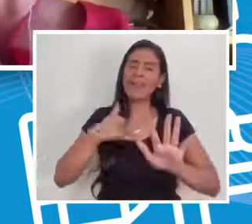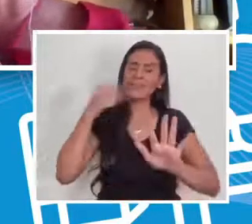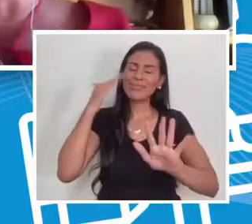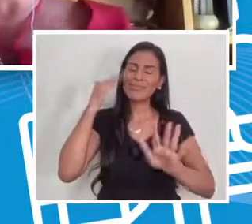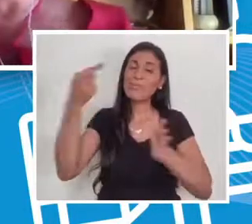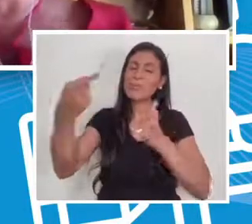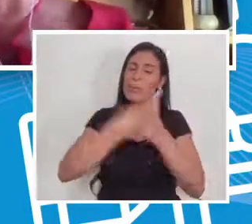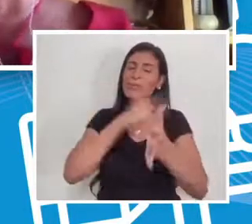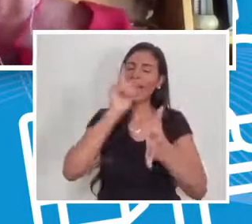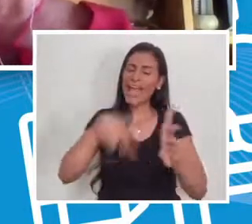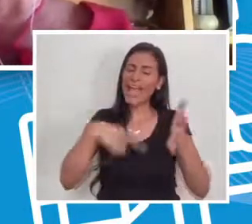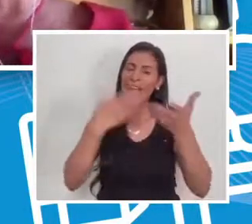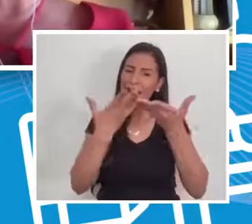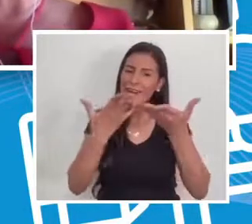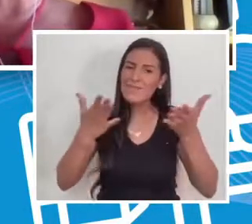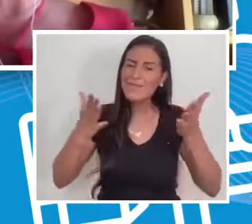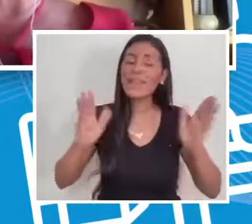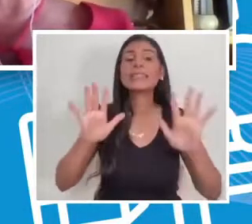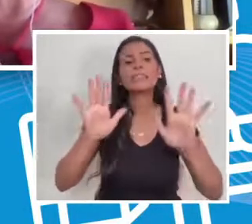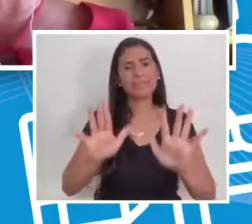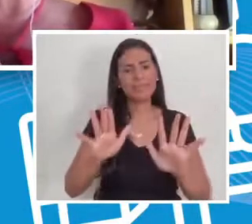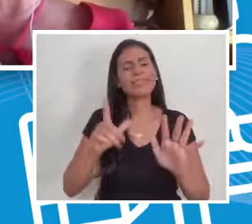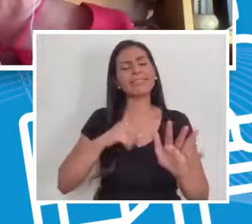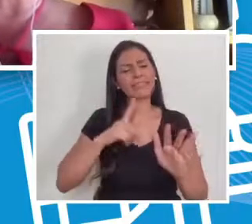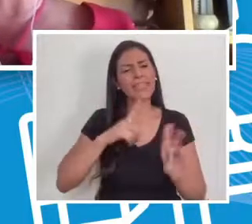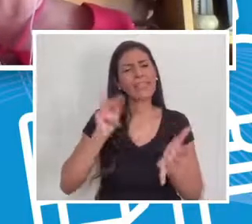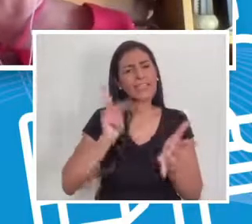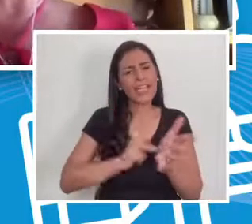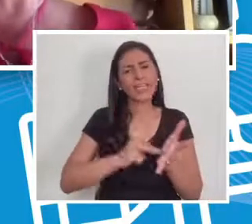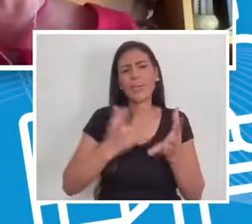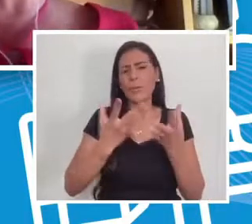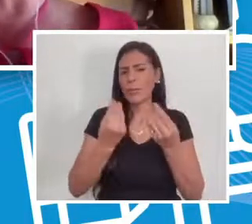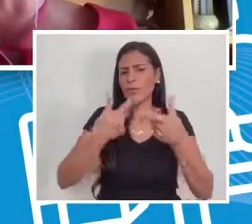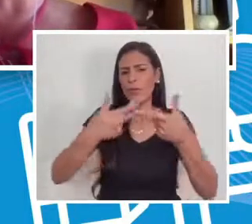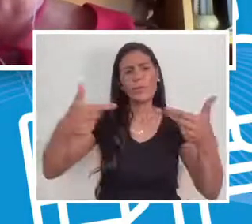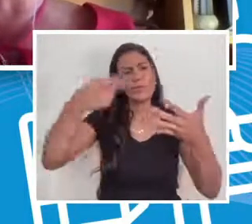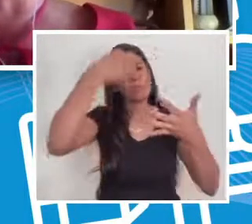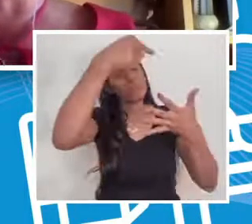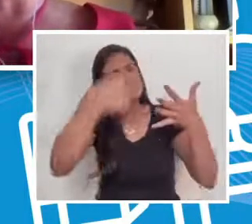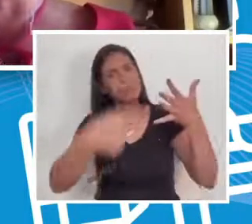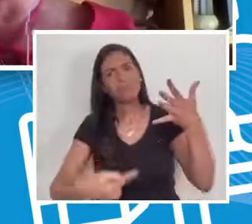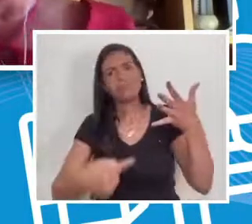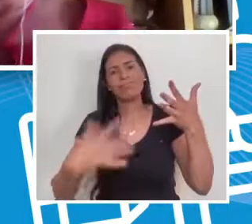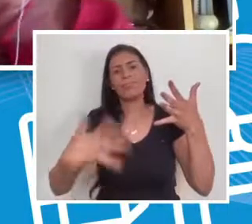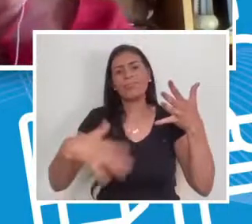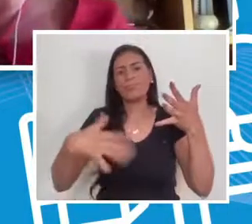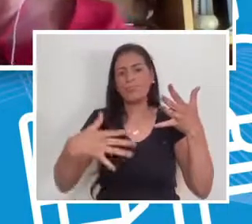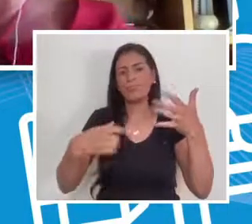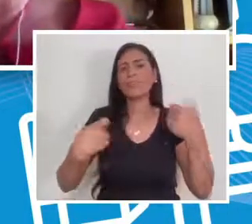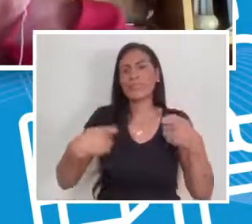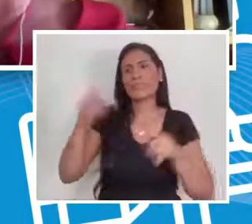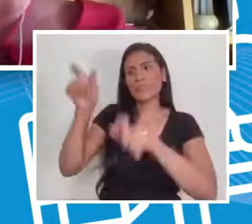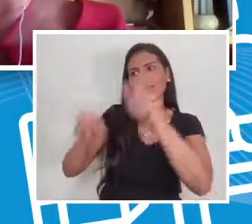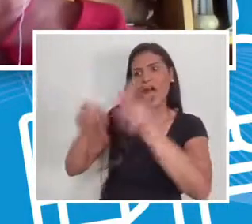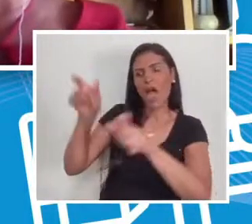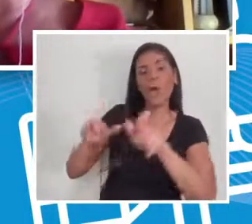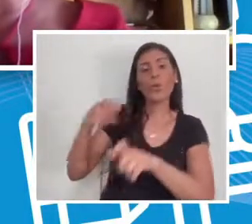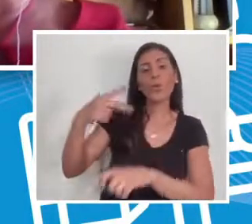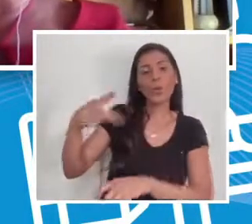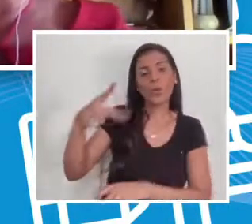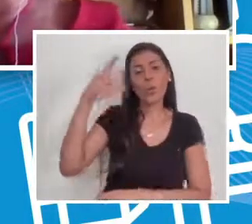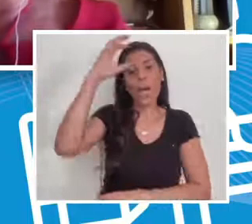de fato, que os nossos estudantes precisam aprender. Eu acho que nós temos que pensar